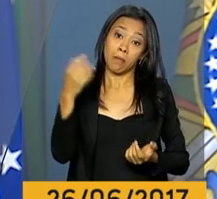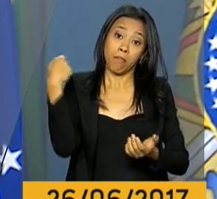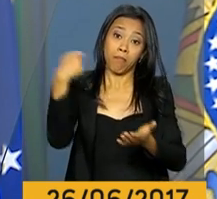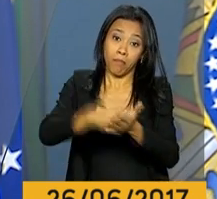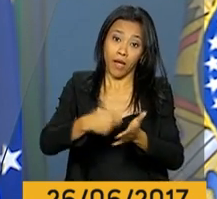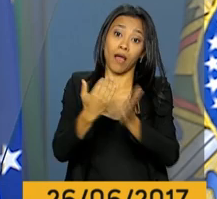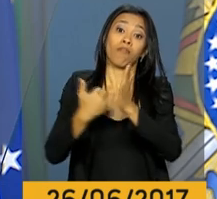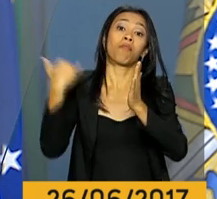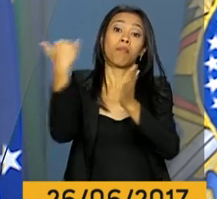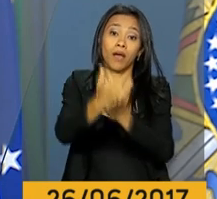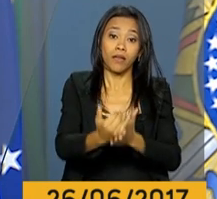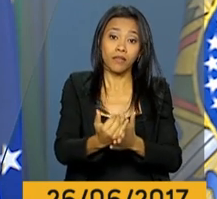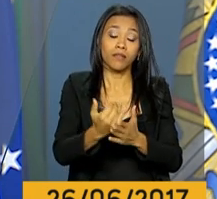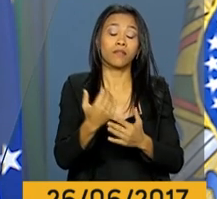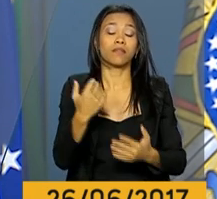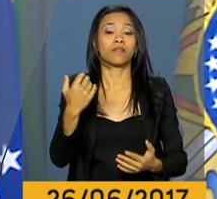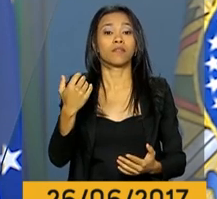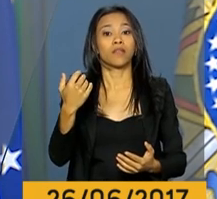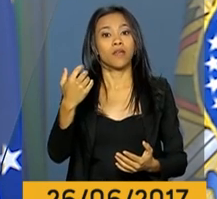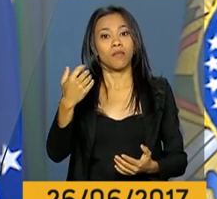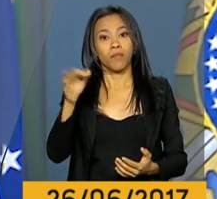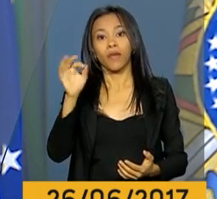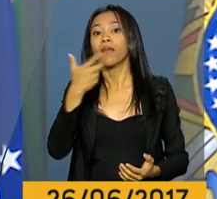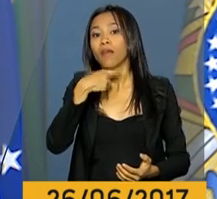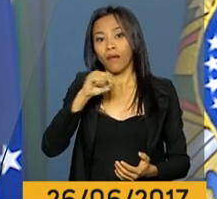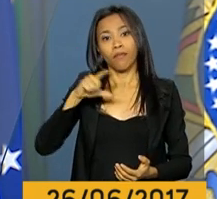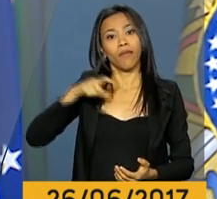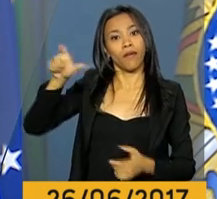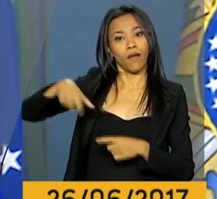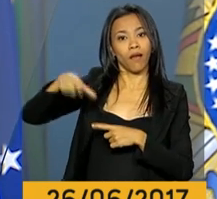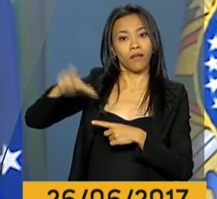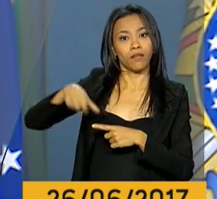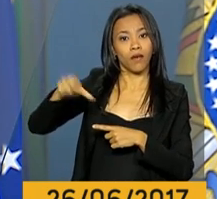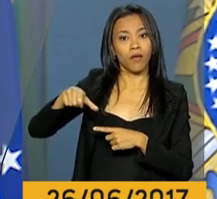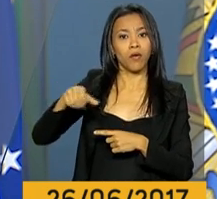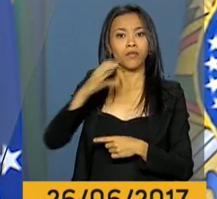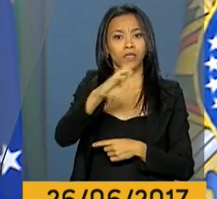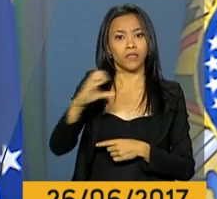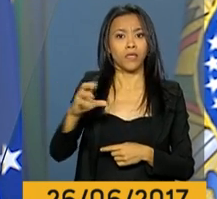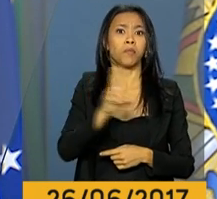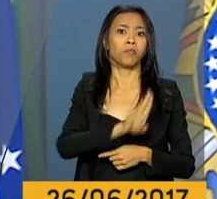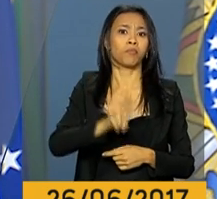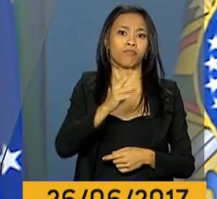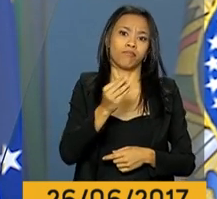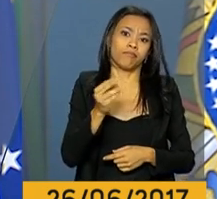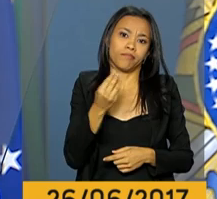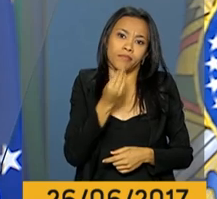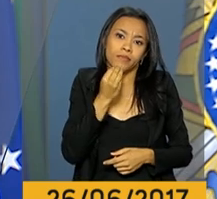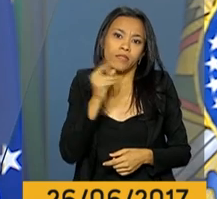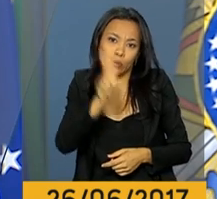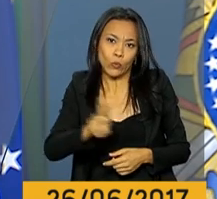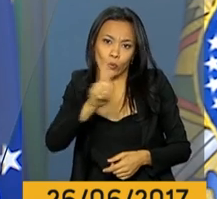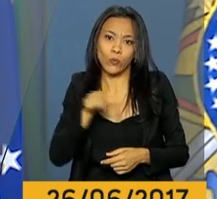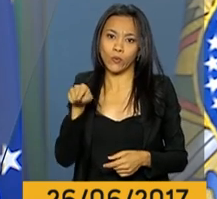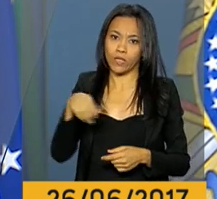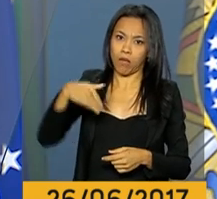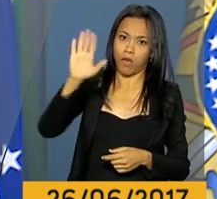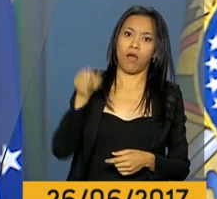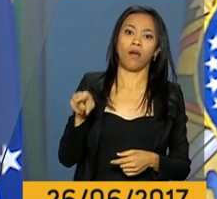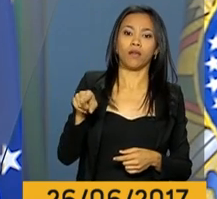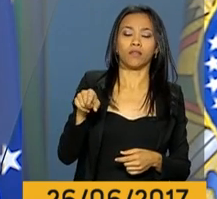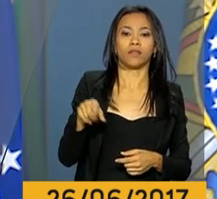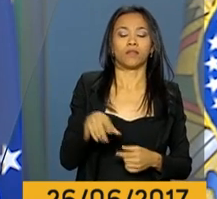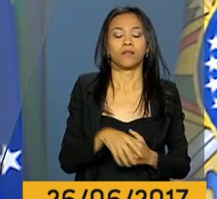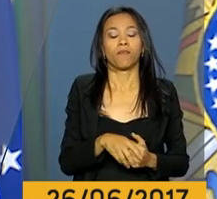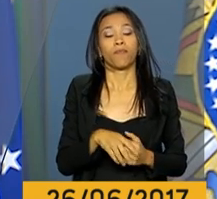mais para que aqueles que têm cartão de crédito pudesse usá-lo na suas compras não é aliás Não há coisa mais agradável